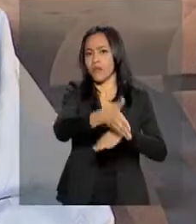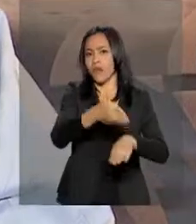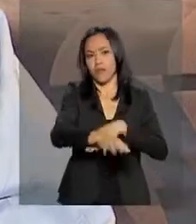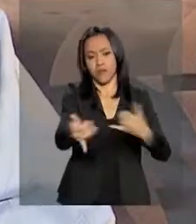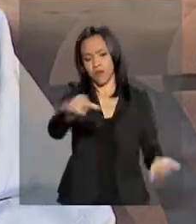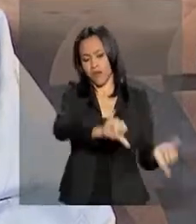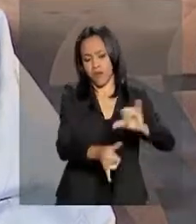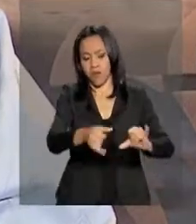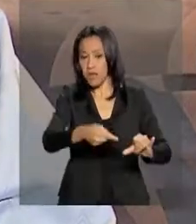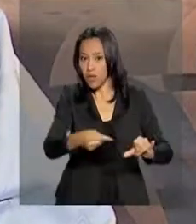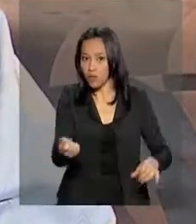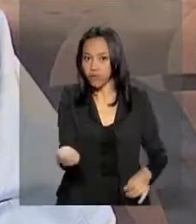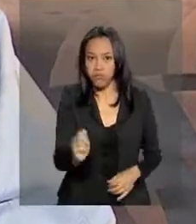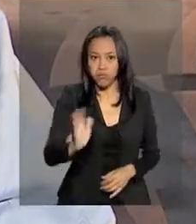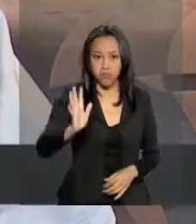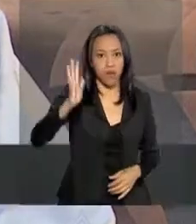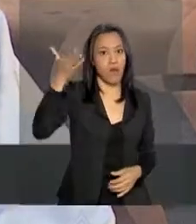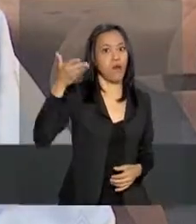que custam caro.